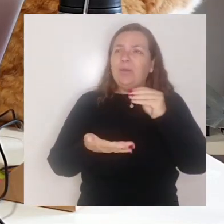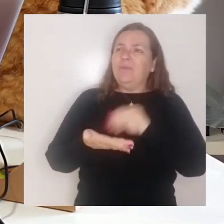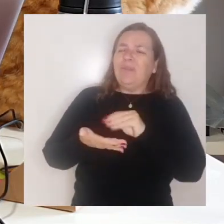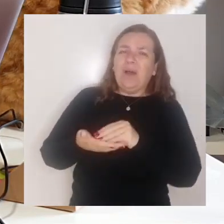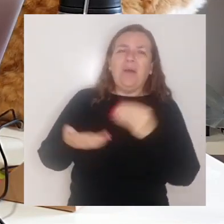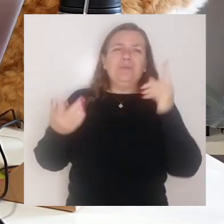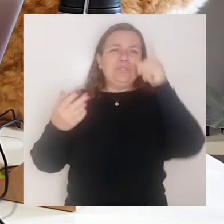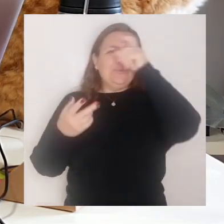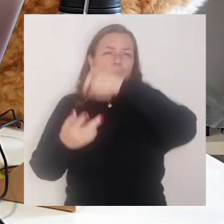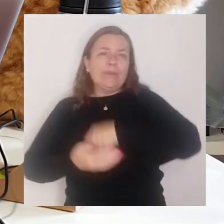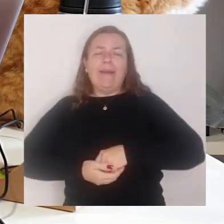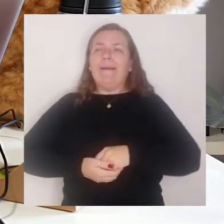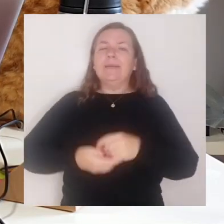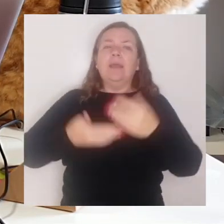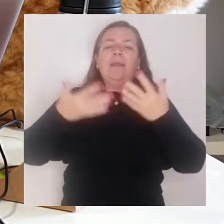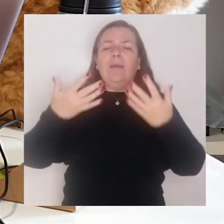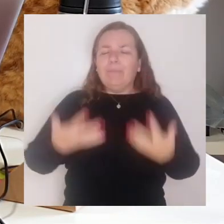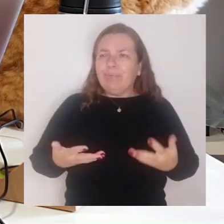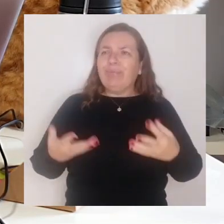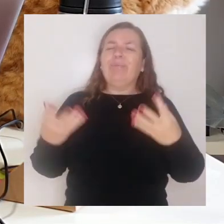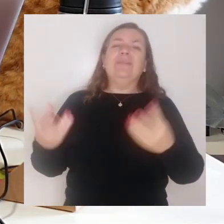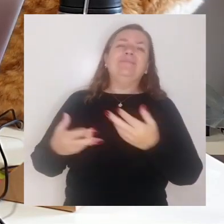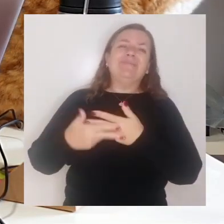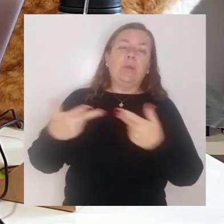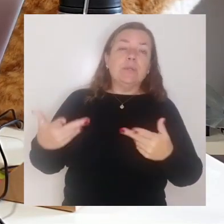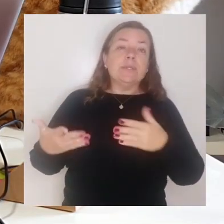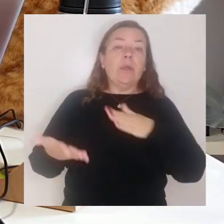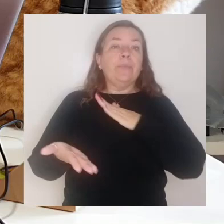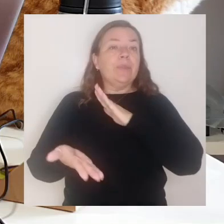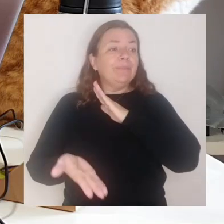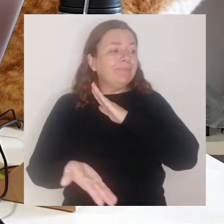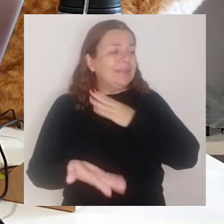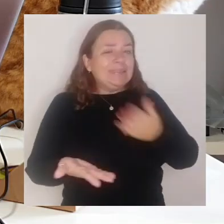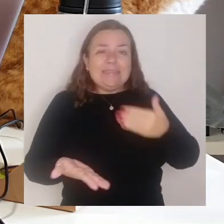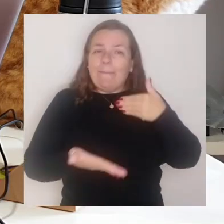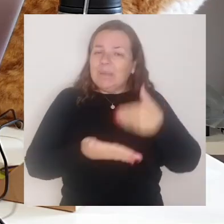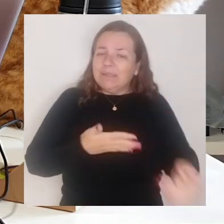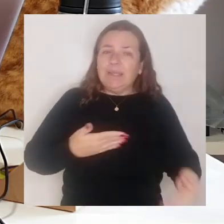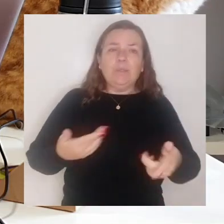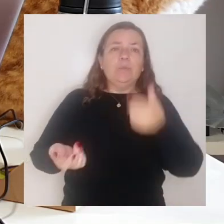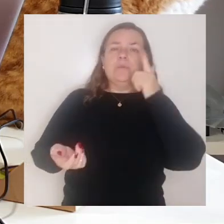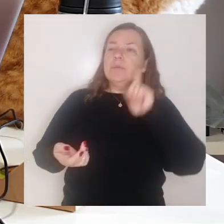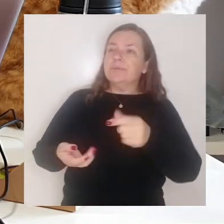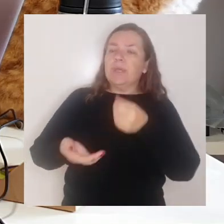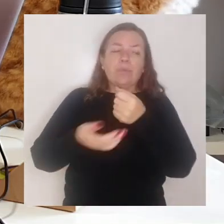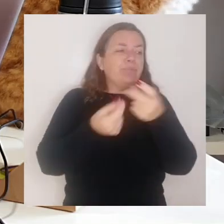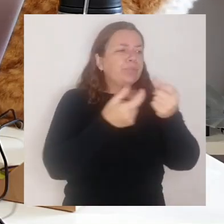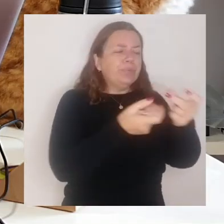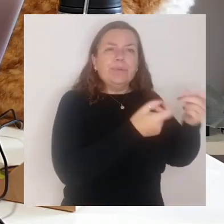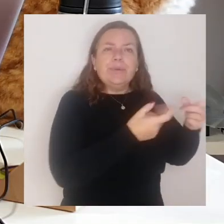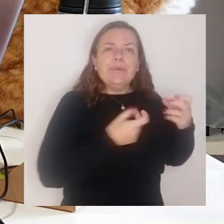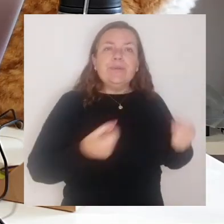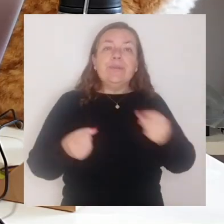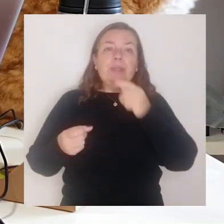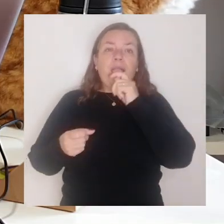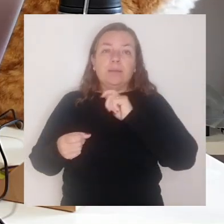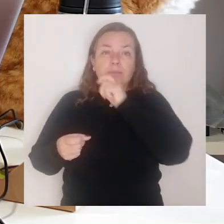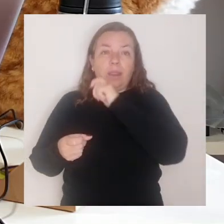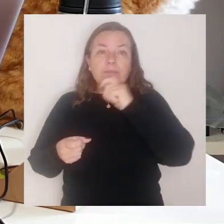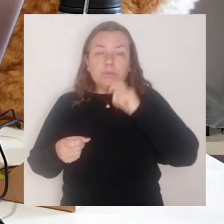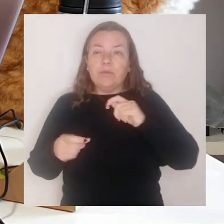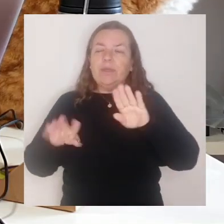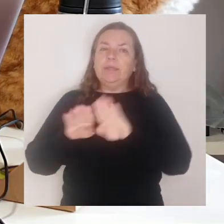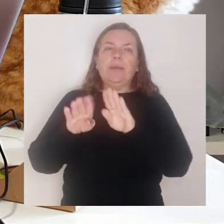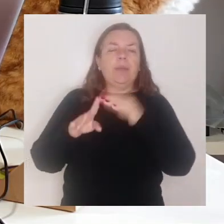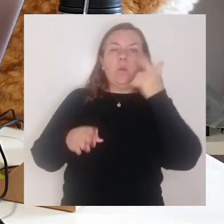pandemia. E com a queda brusca no movimento, o que acontece? Ele não está vendendo sorvete, não está recebendo grana, não está conseguindo manter as contas